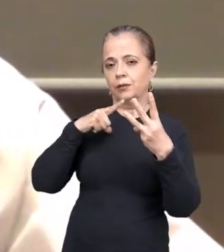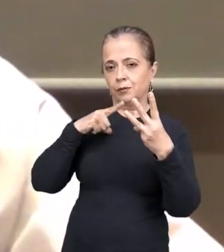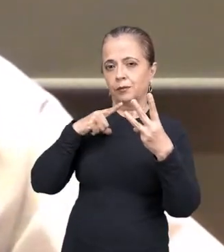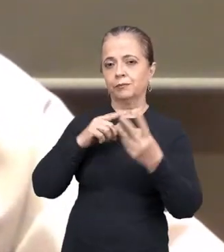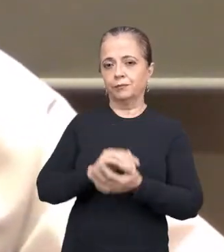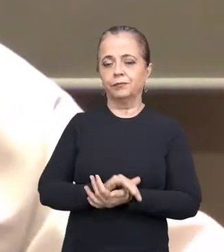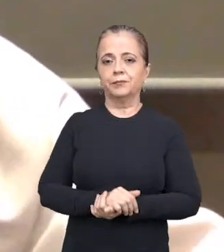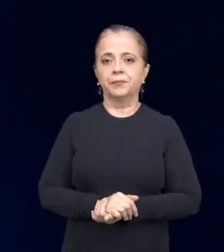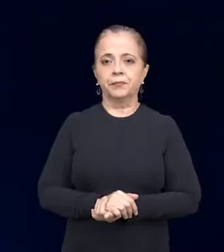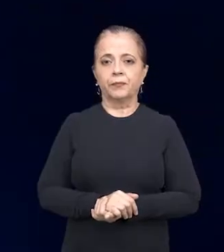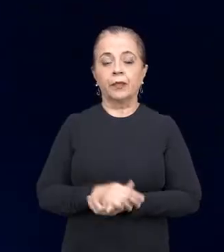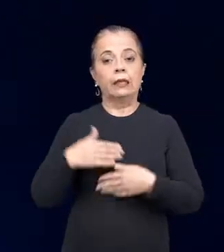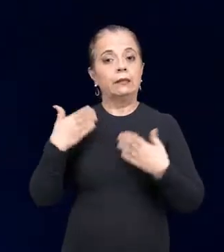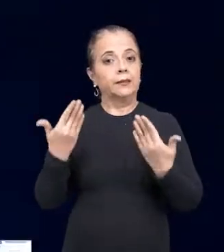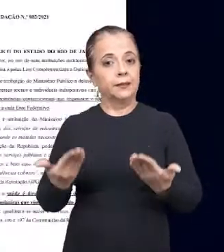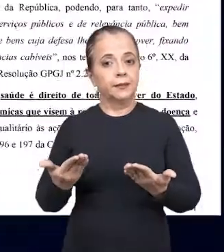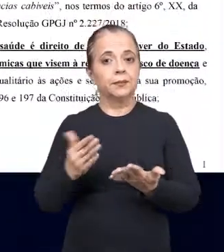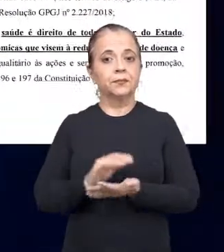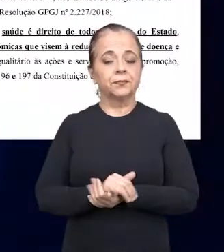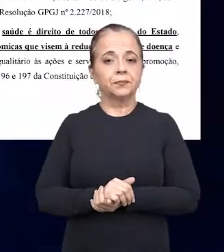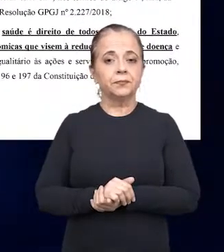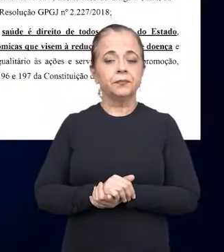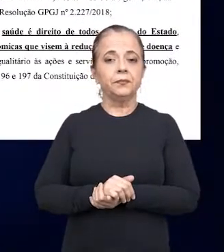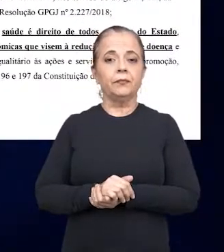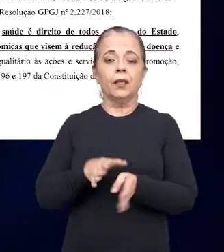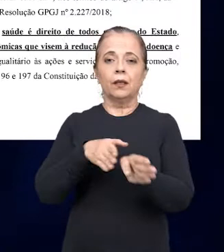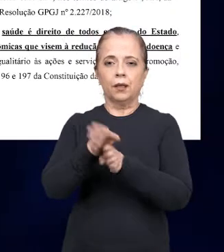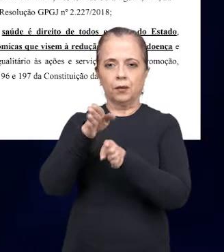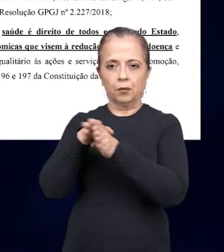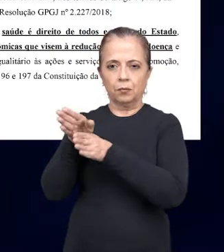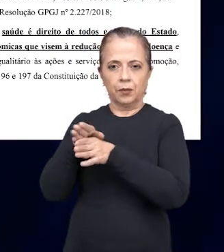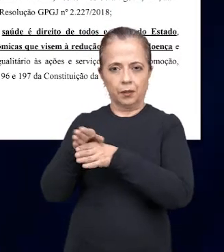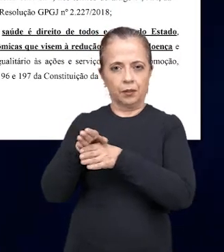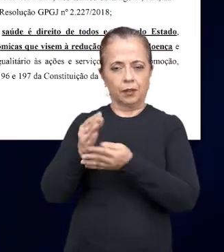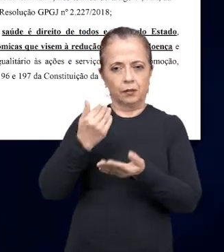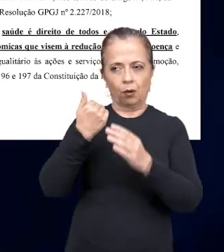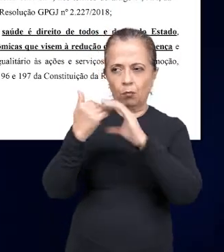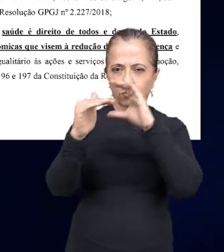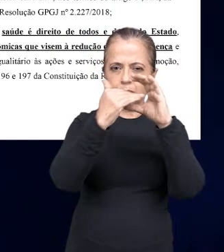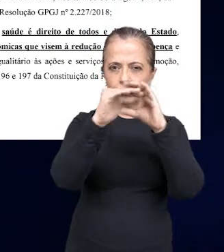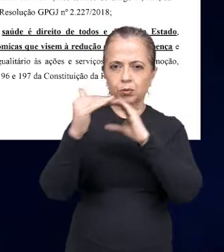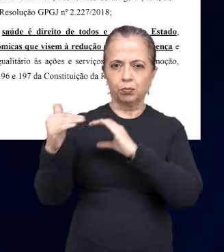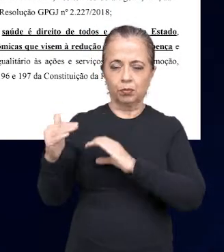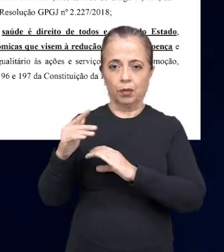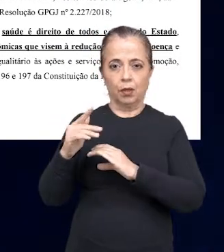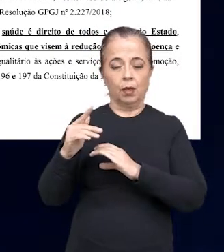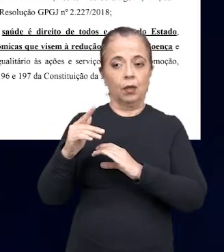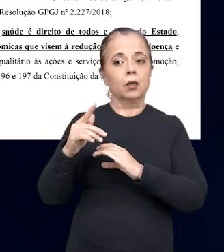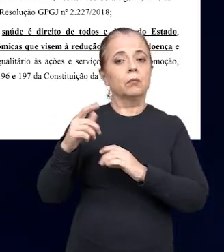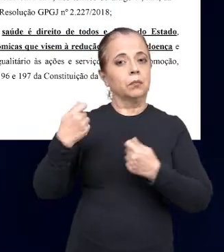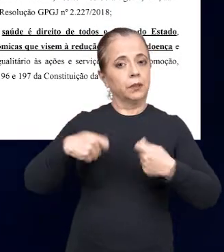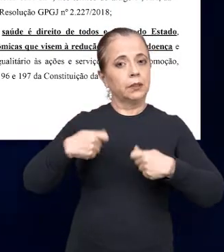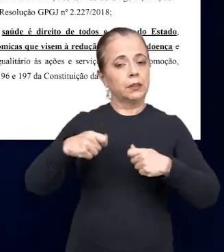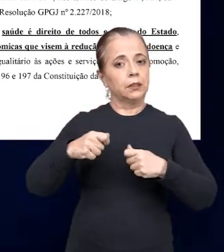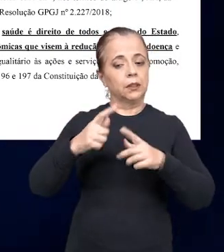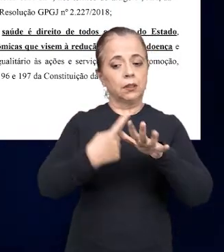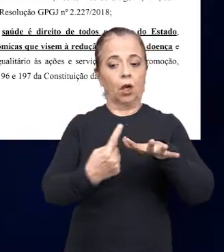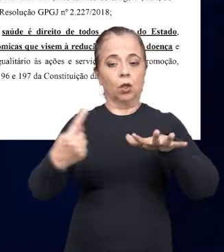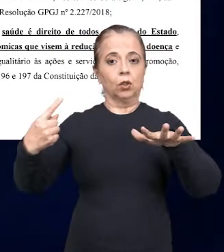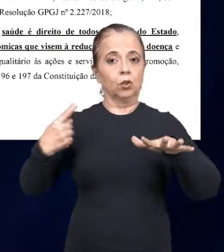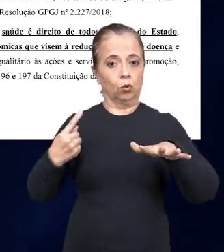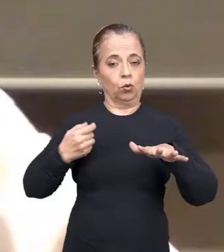Búzios e Arraial do Cabo. Então, as recomendações foram no sentido de intensificar as medidas de